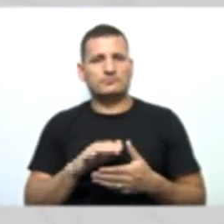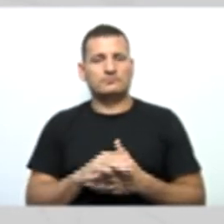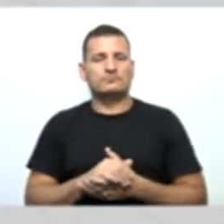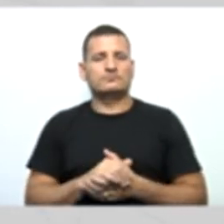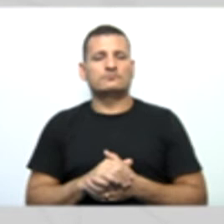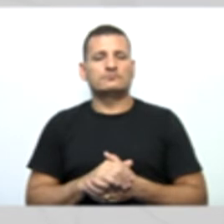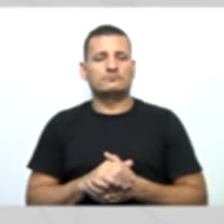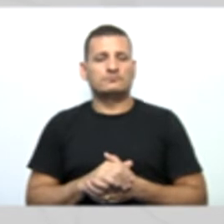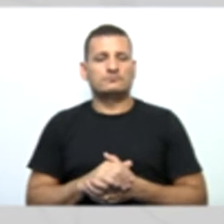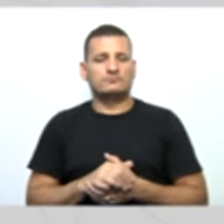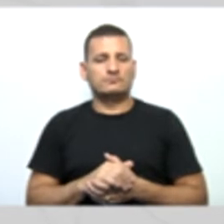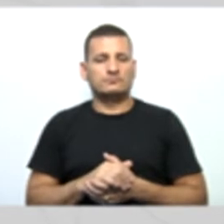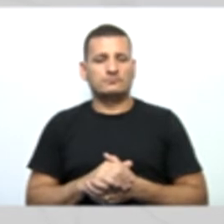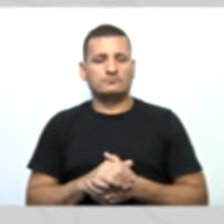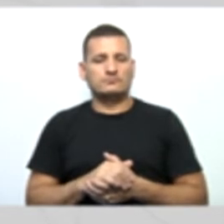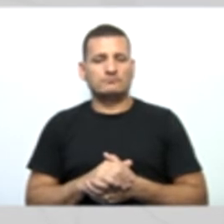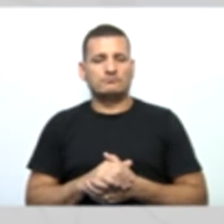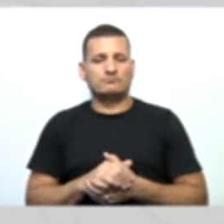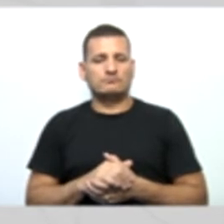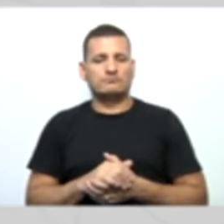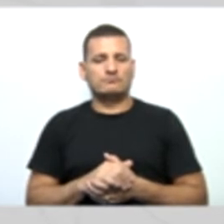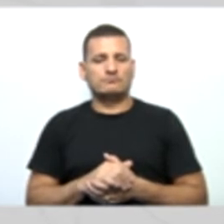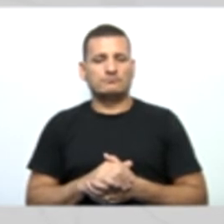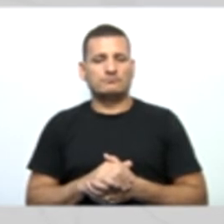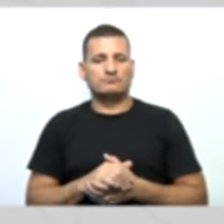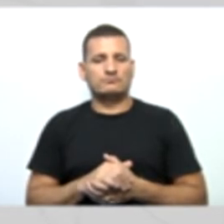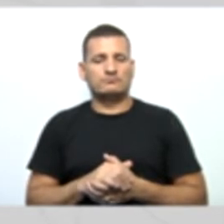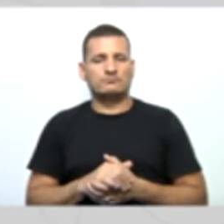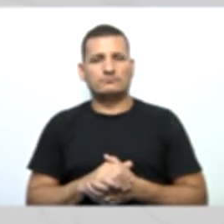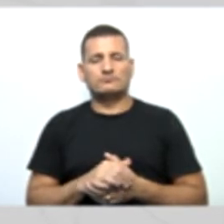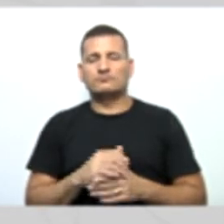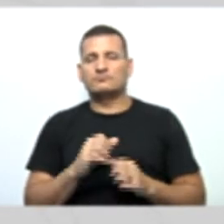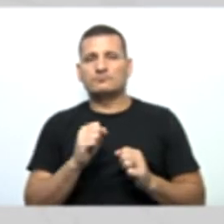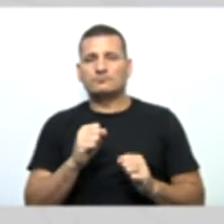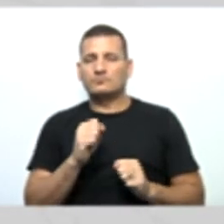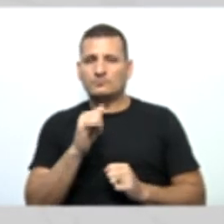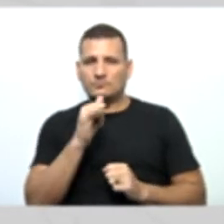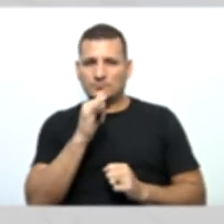todo. Então, pode trazer aquele exemplo lá